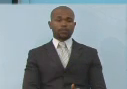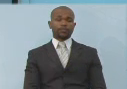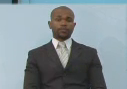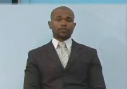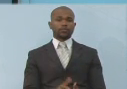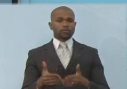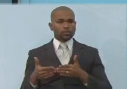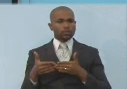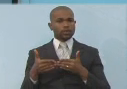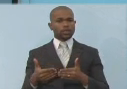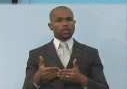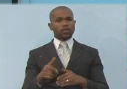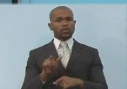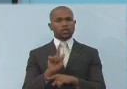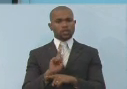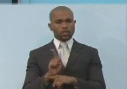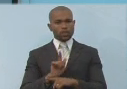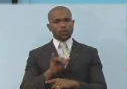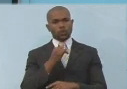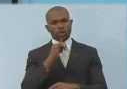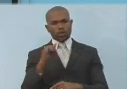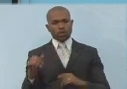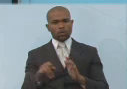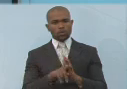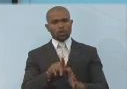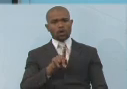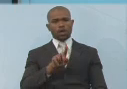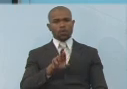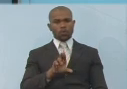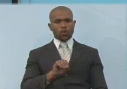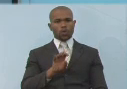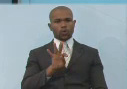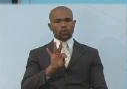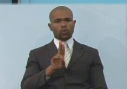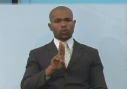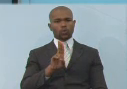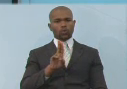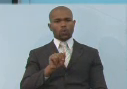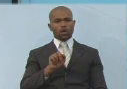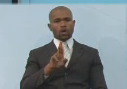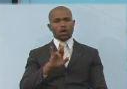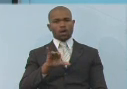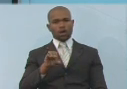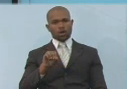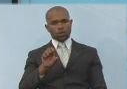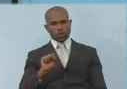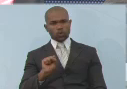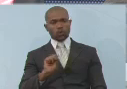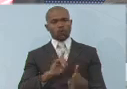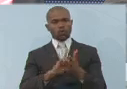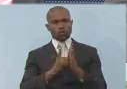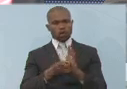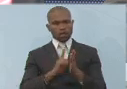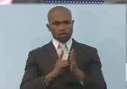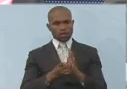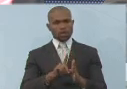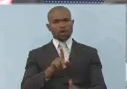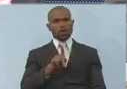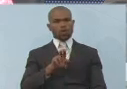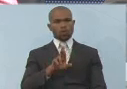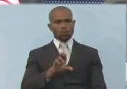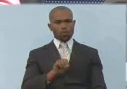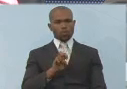implantação do gerenciamento eletrônico de prontuários funcionais, que é a digitalização, né, dos prontuários